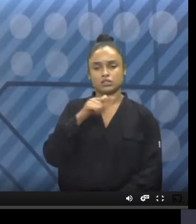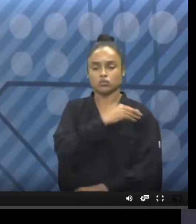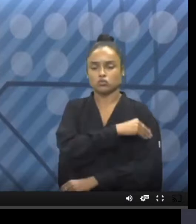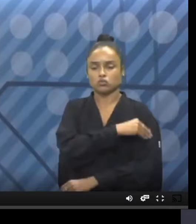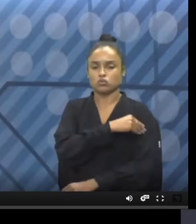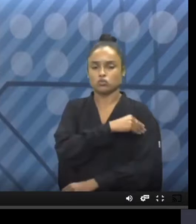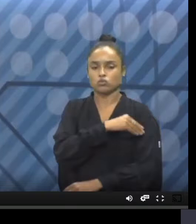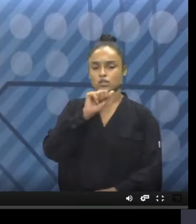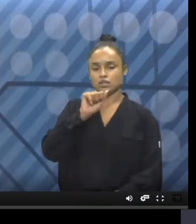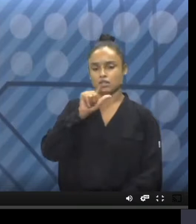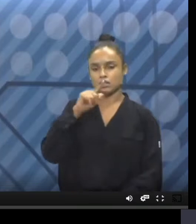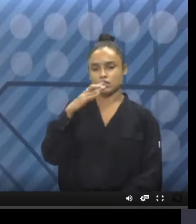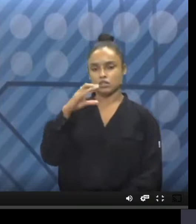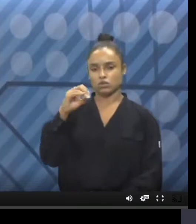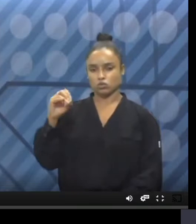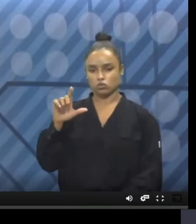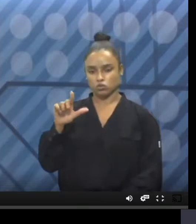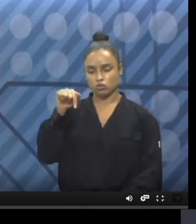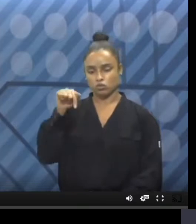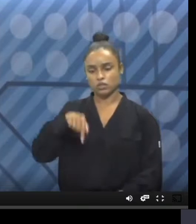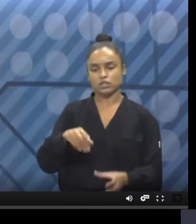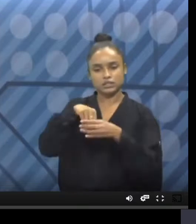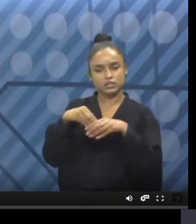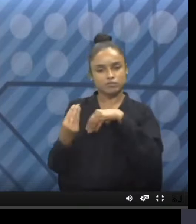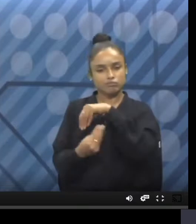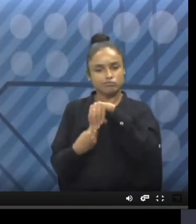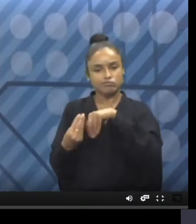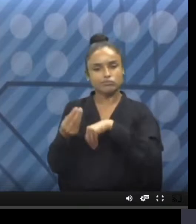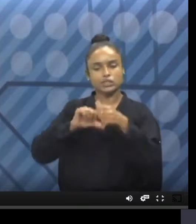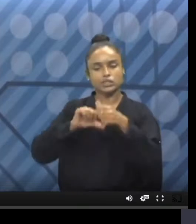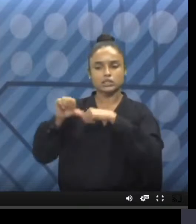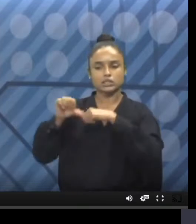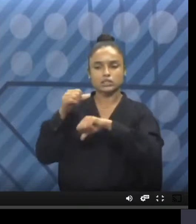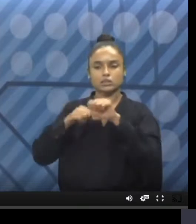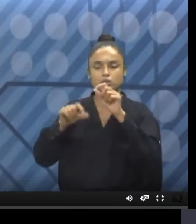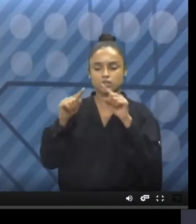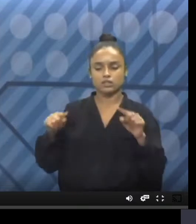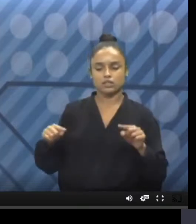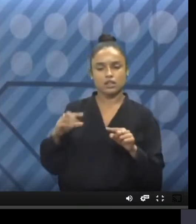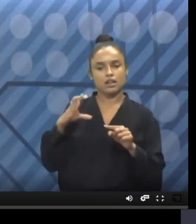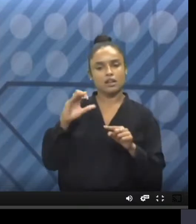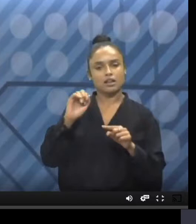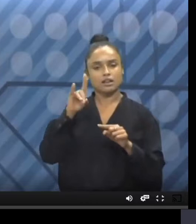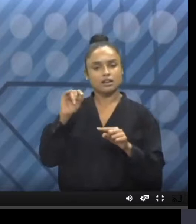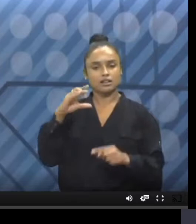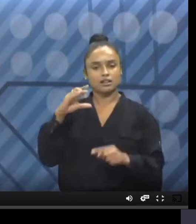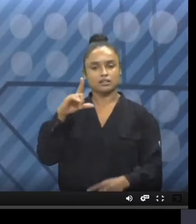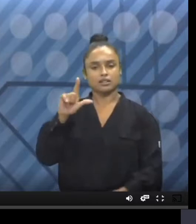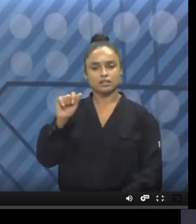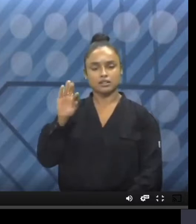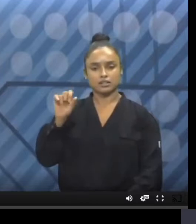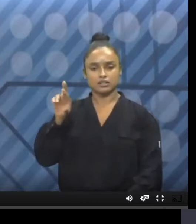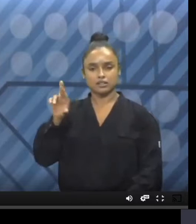álcool é um composto químico que apresenta em sua cadeia lateral um grupamento hidroxila, que é o OH. Então, com